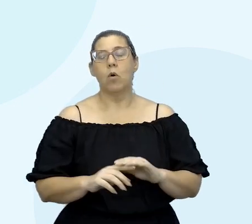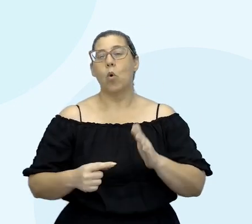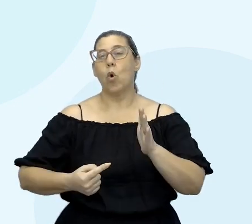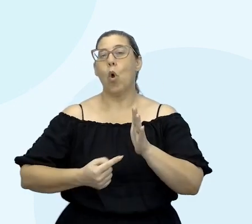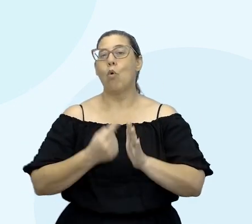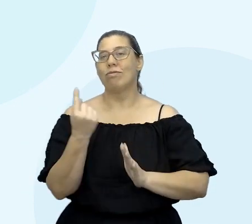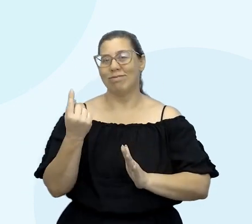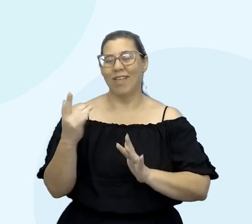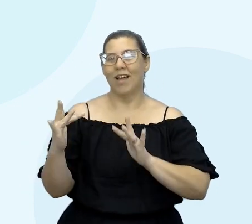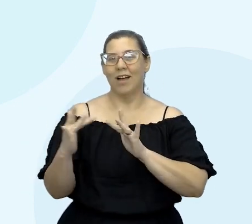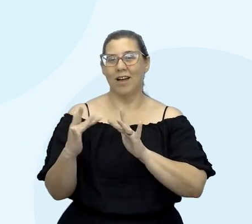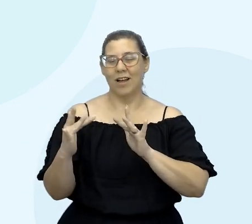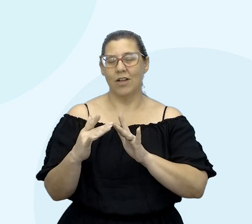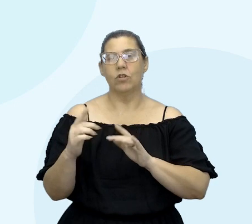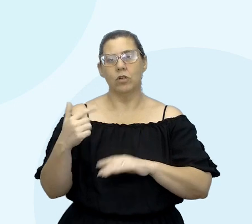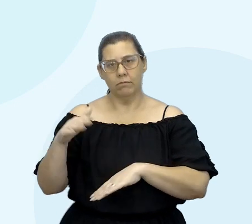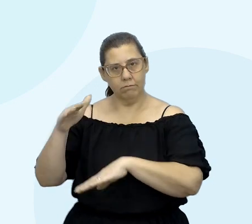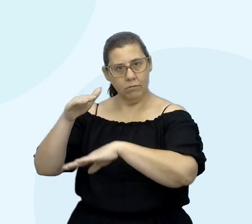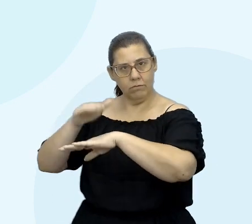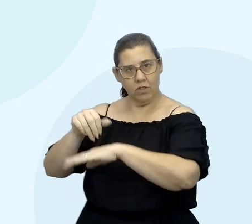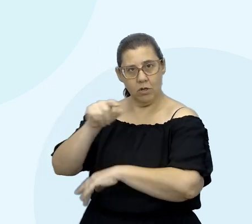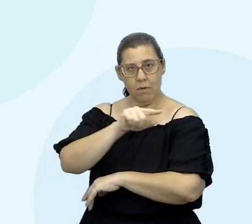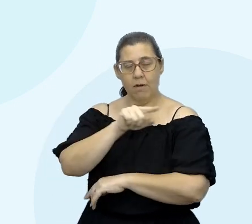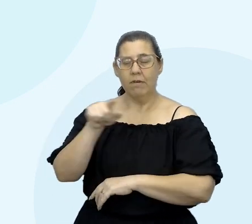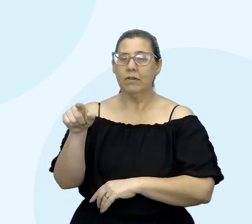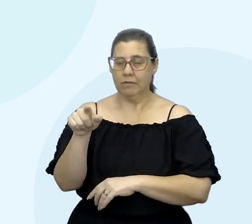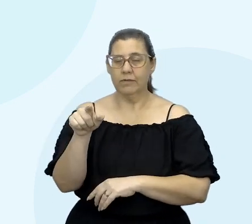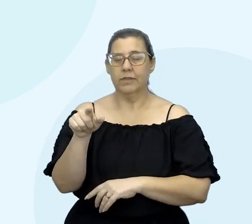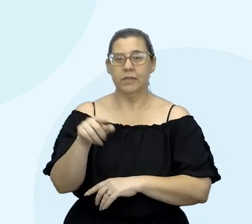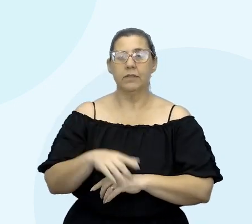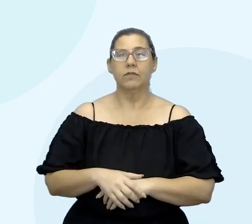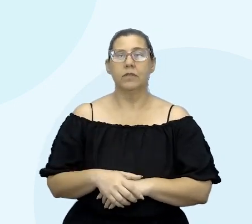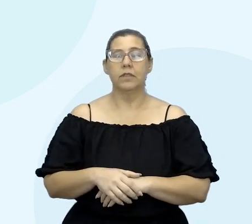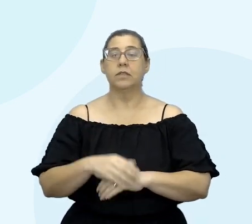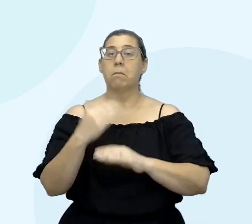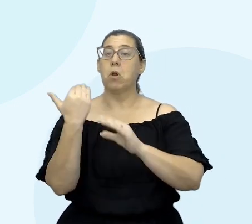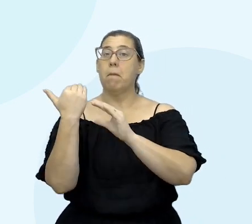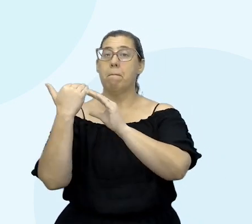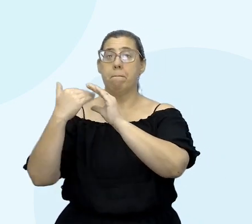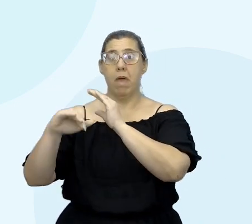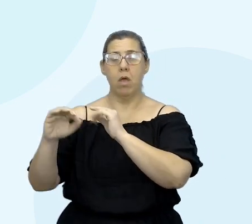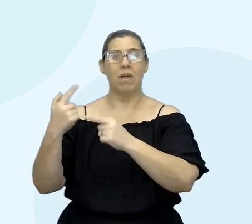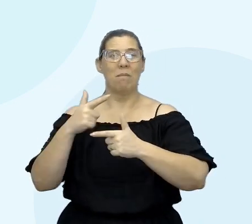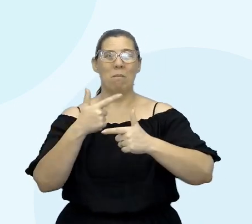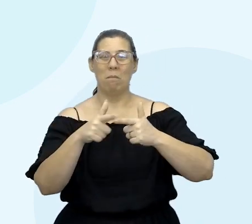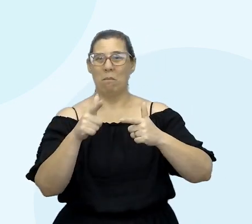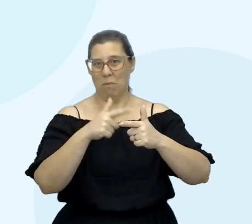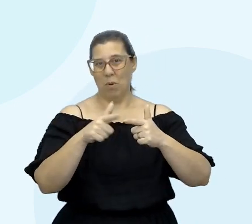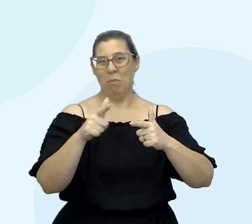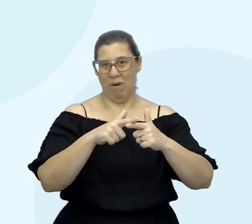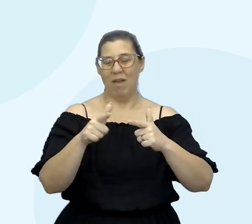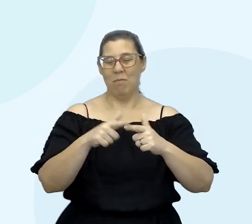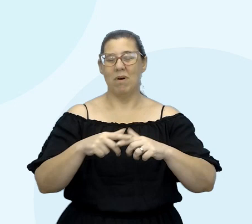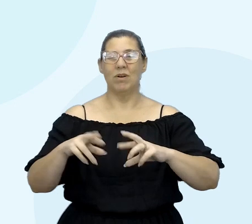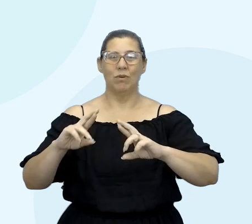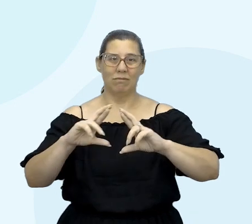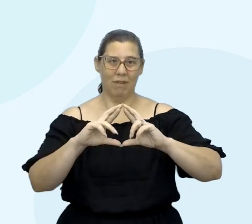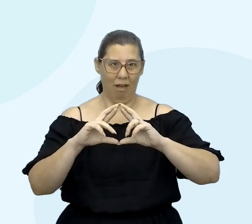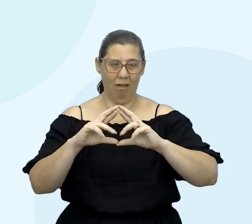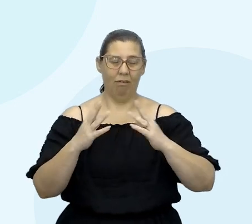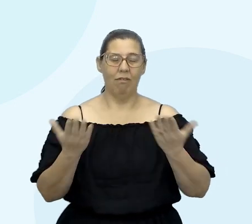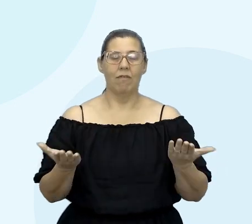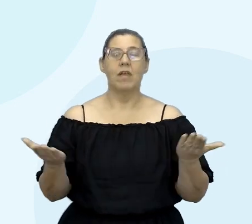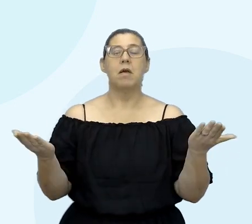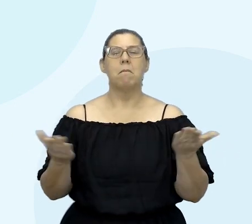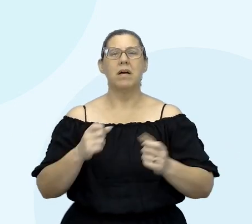estar entrando em contato com vocês aí via e-mail, né? Porque a gente está com problema de espaço na nuvem, né? E